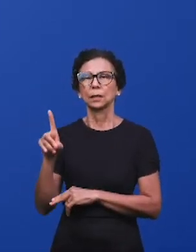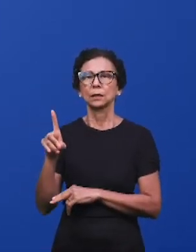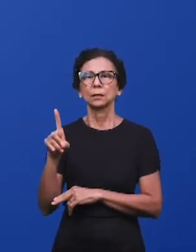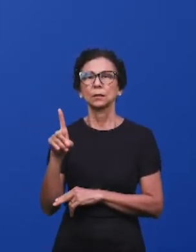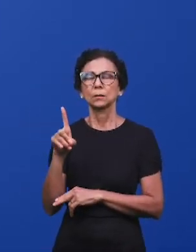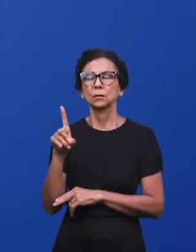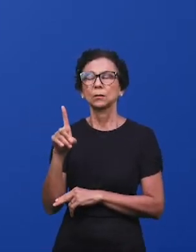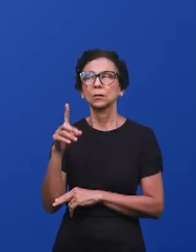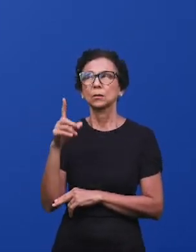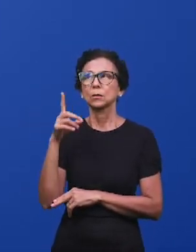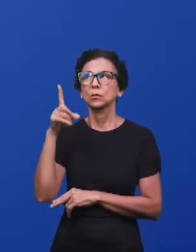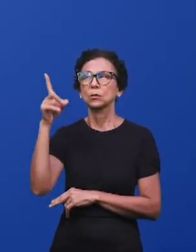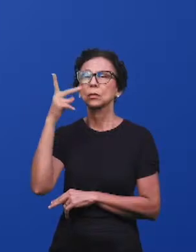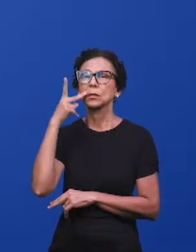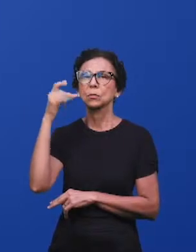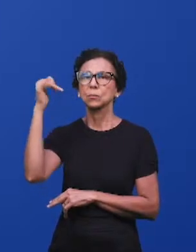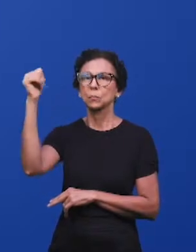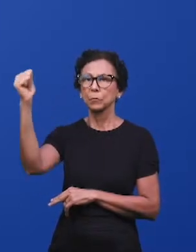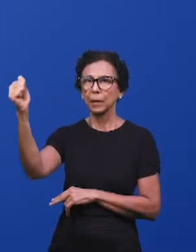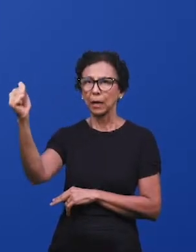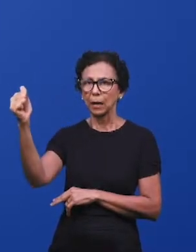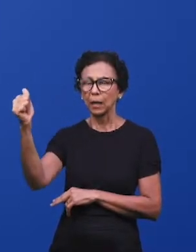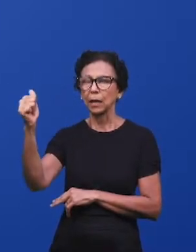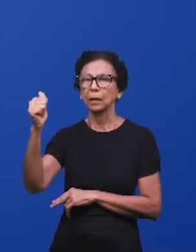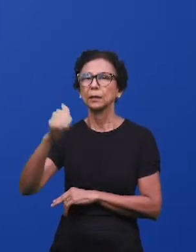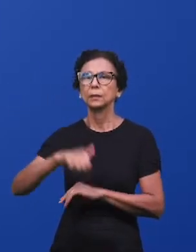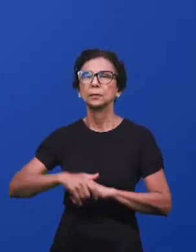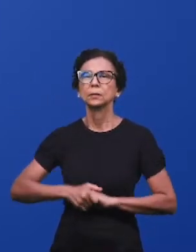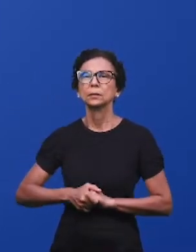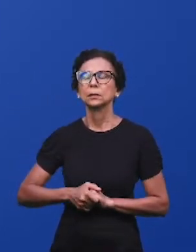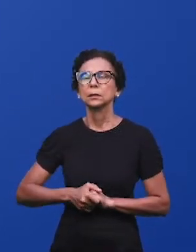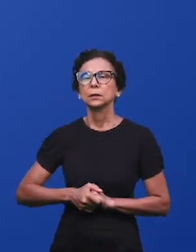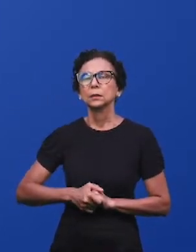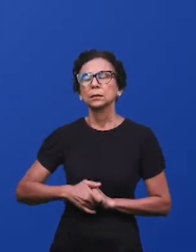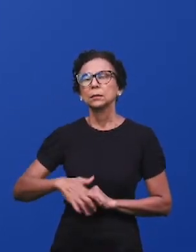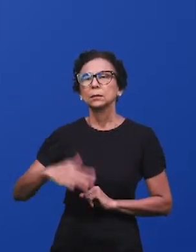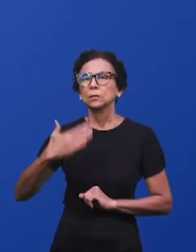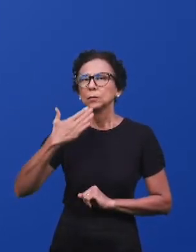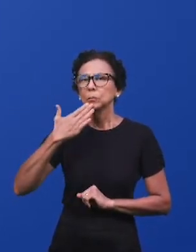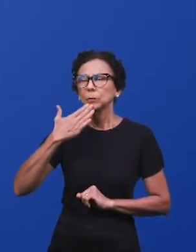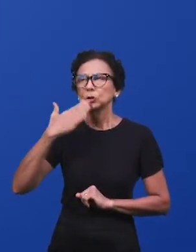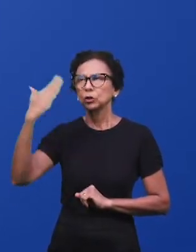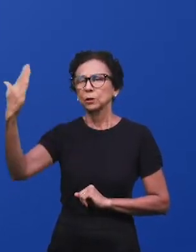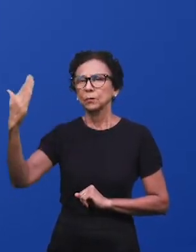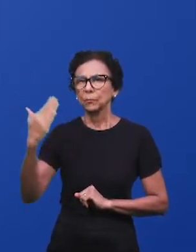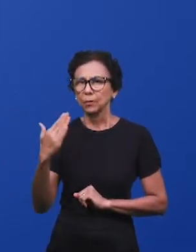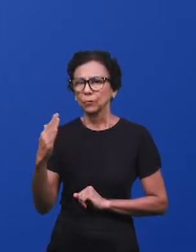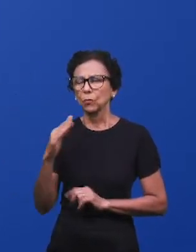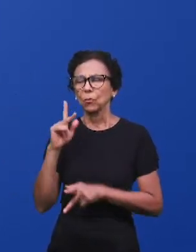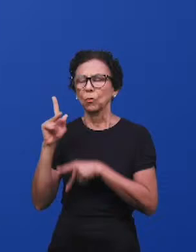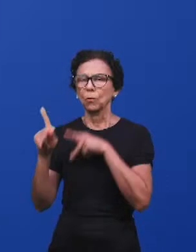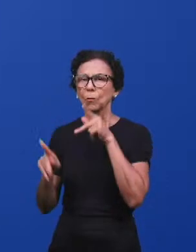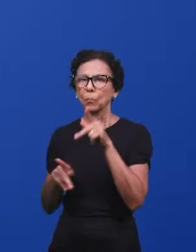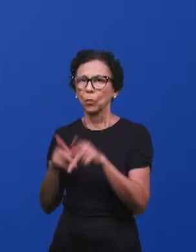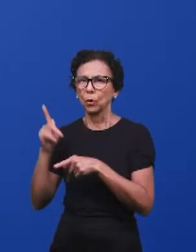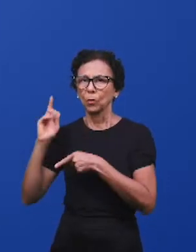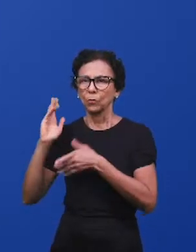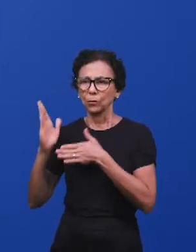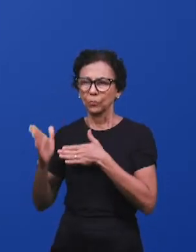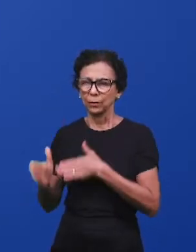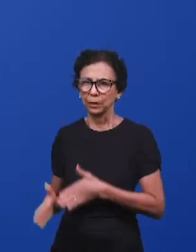oração, para que a igreja fiel esteja diante da sua